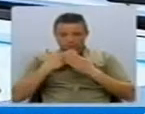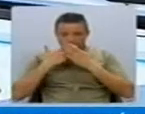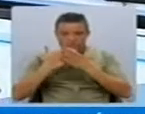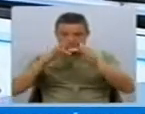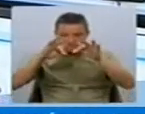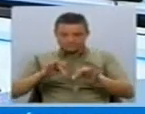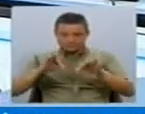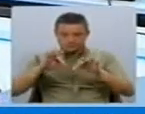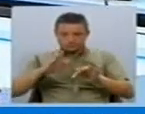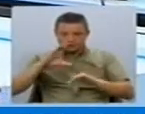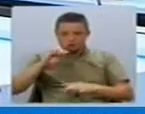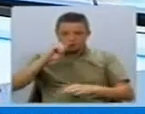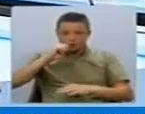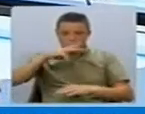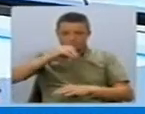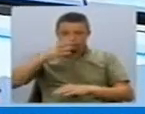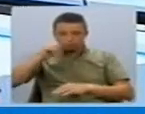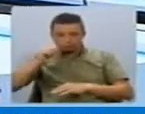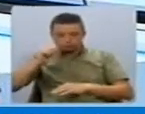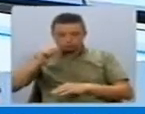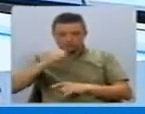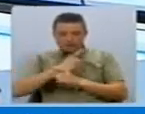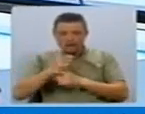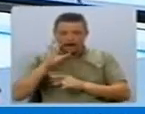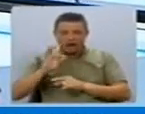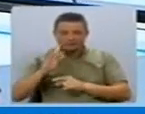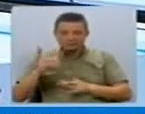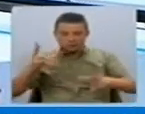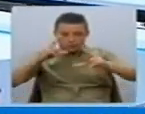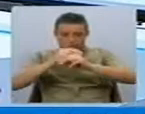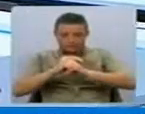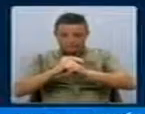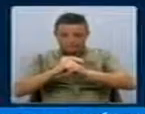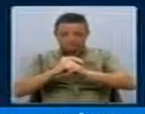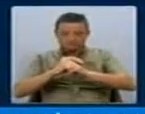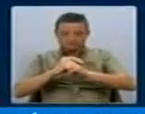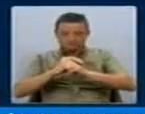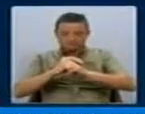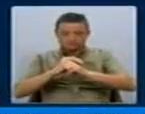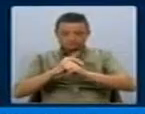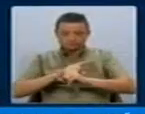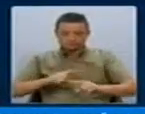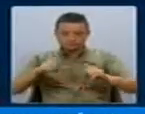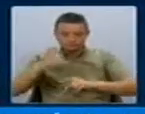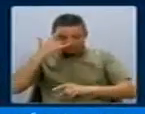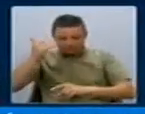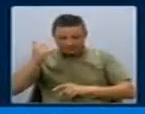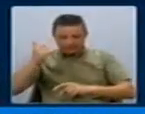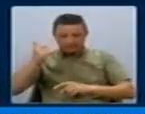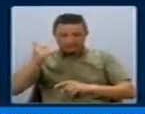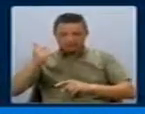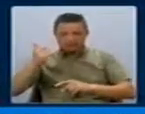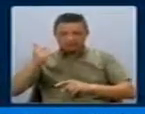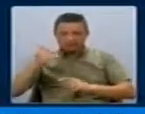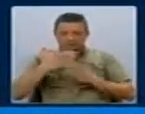terminamos com Cosmos, moda e biografia. Moda é algo novo, de facto, nesta rubrica. Ora, é uma sugestão, começa por ser uma forma